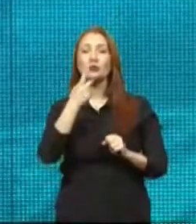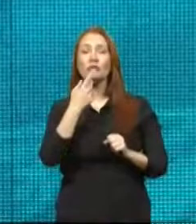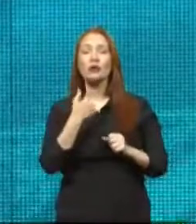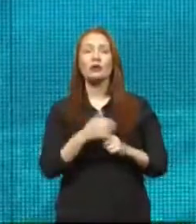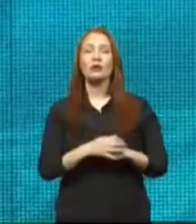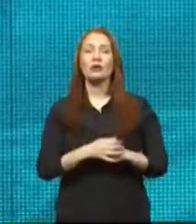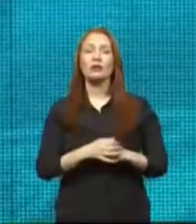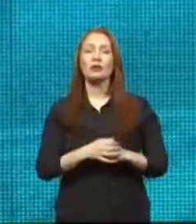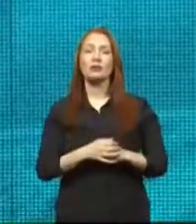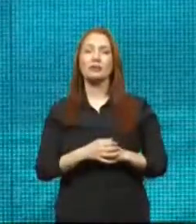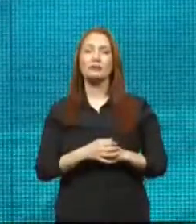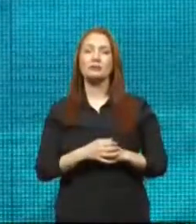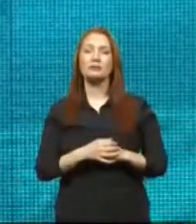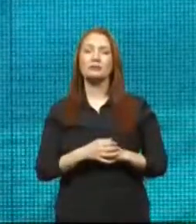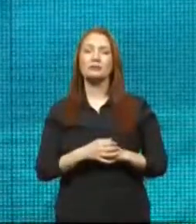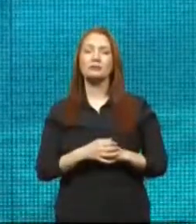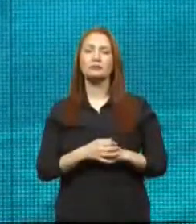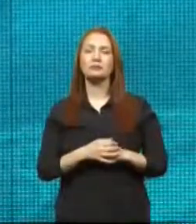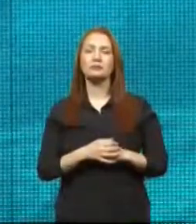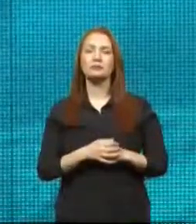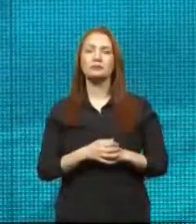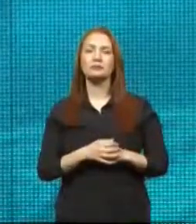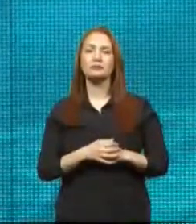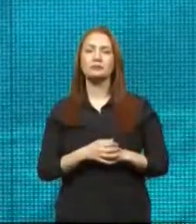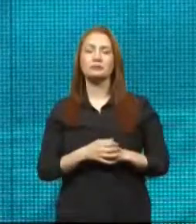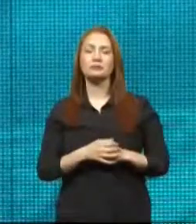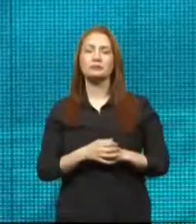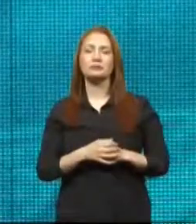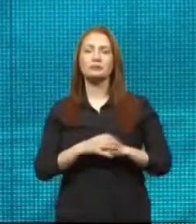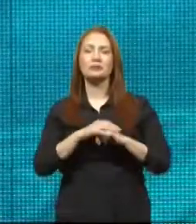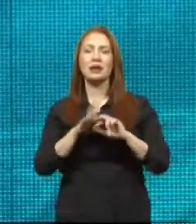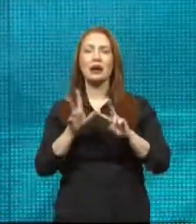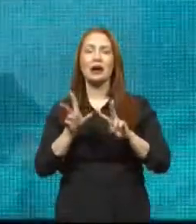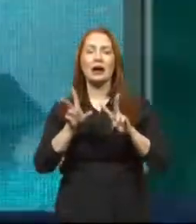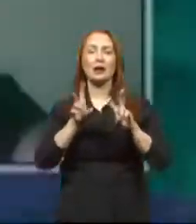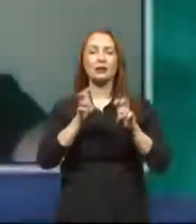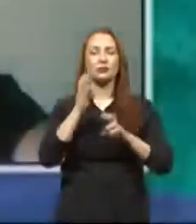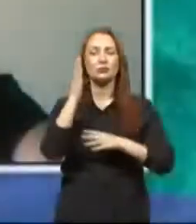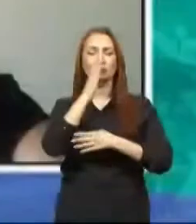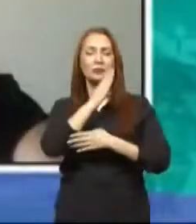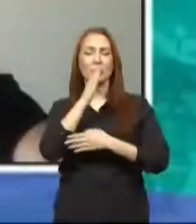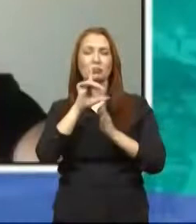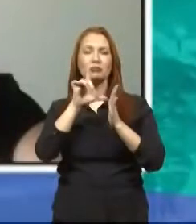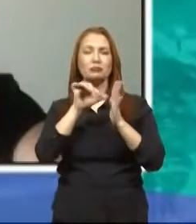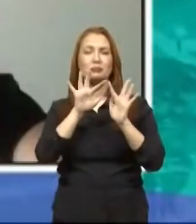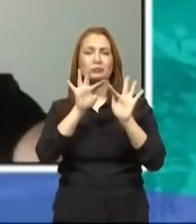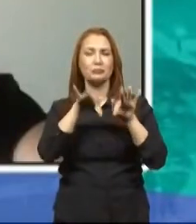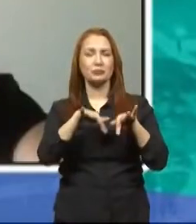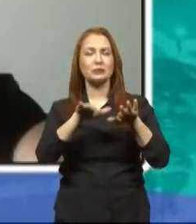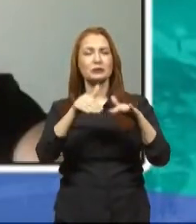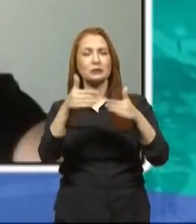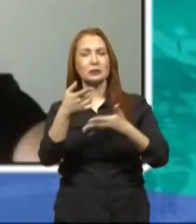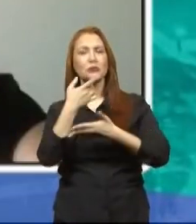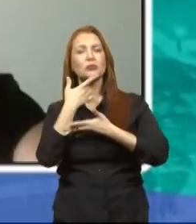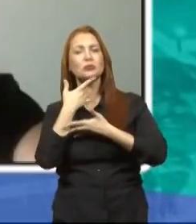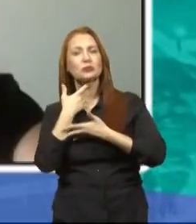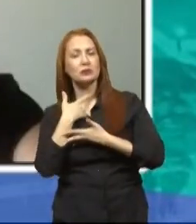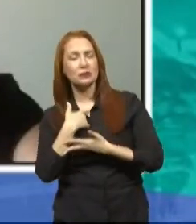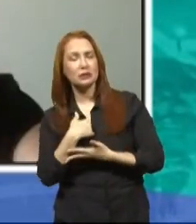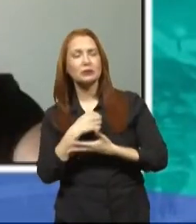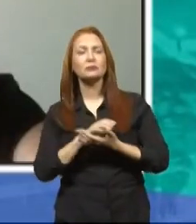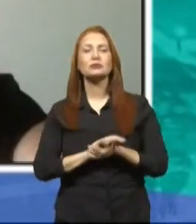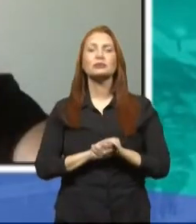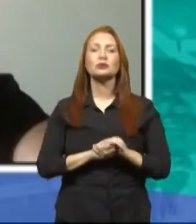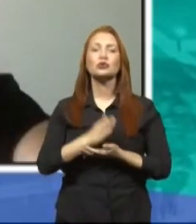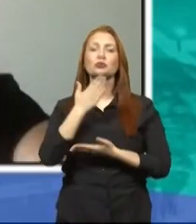e fazer suas considerações finais. Então, eu gostaria de passar, então, a palavra para a